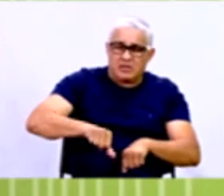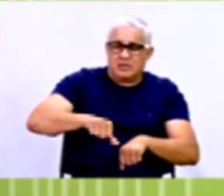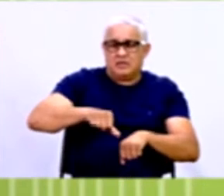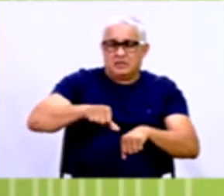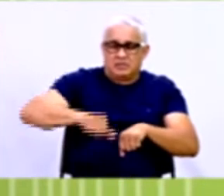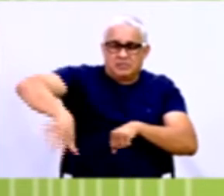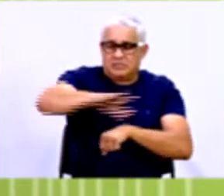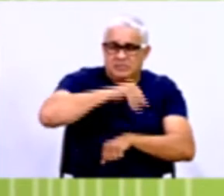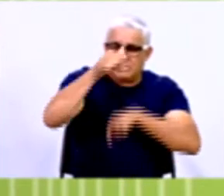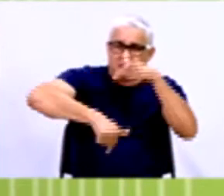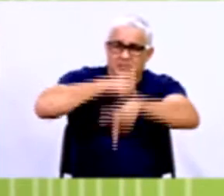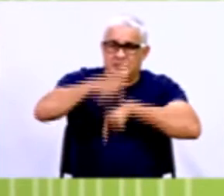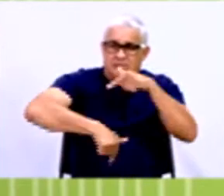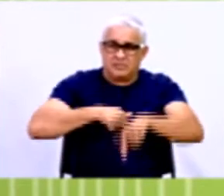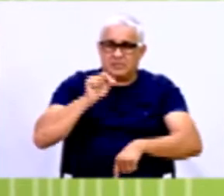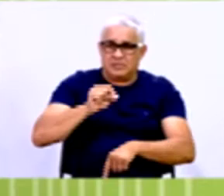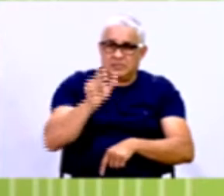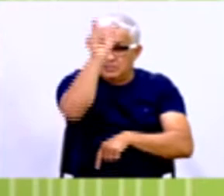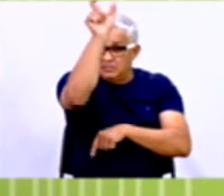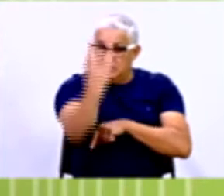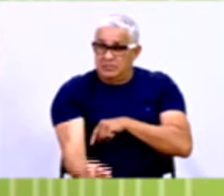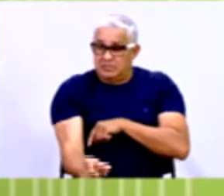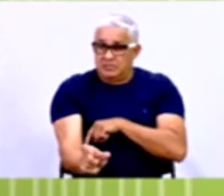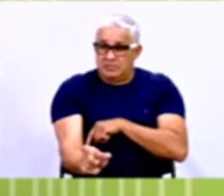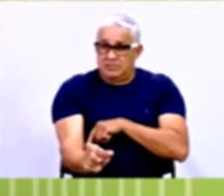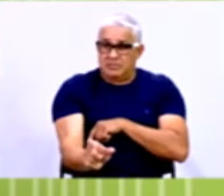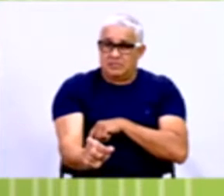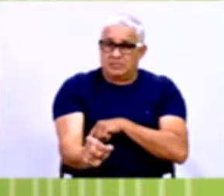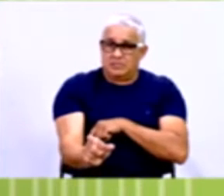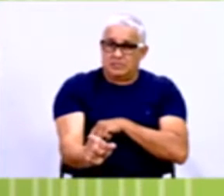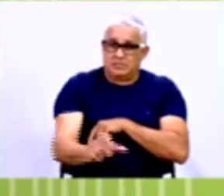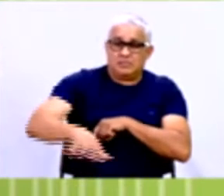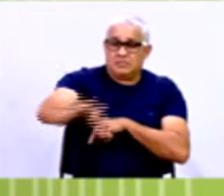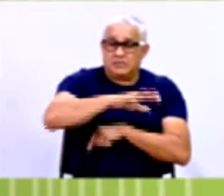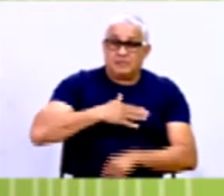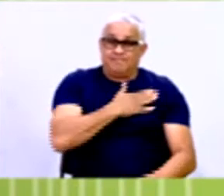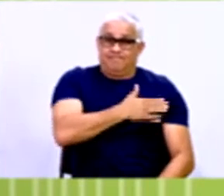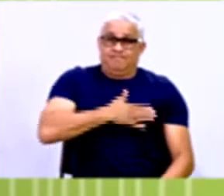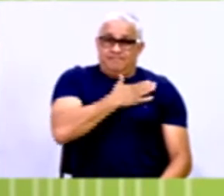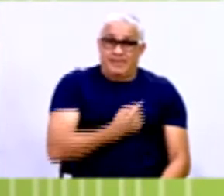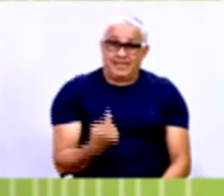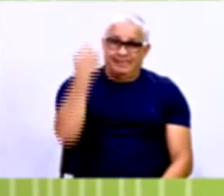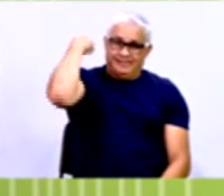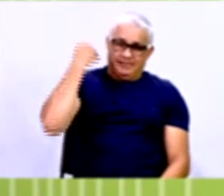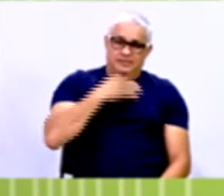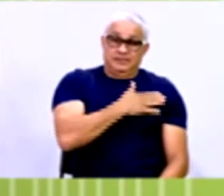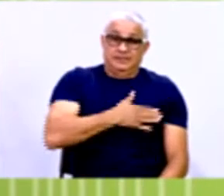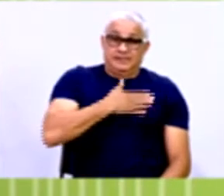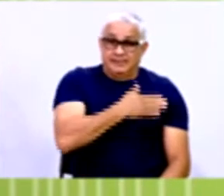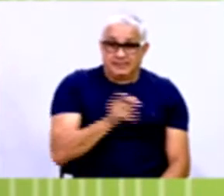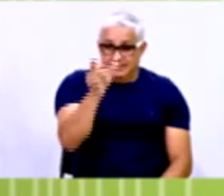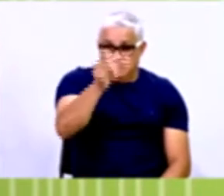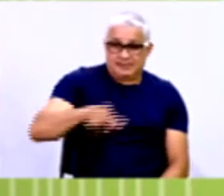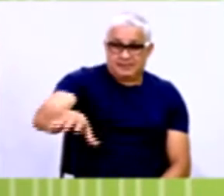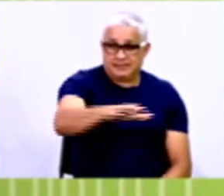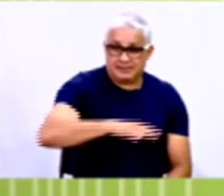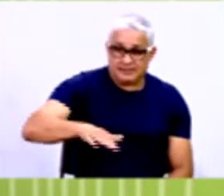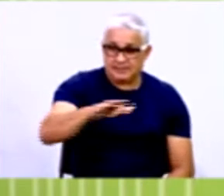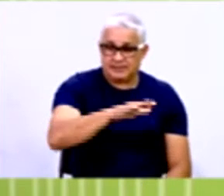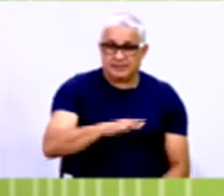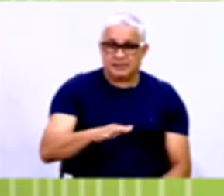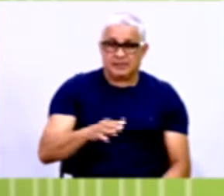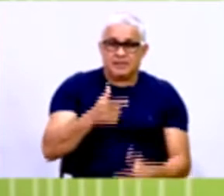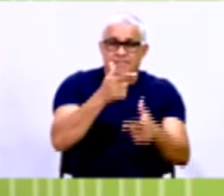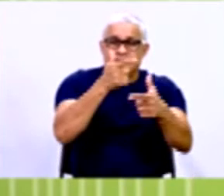trabalho, fizeram com que o indivíduo deixasse de ter esse ambiente prazeroso, deixasse de ver o trabalho como algo prazeroso e passasse a ter uma série